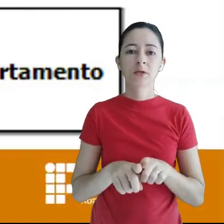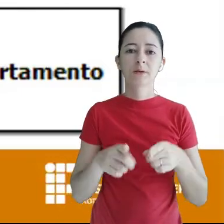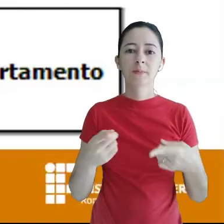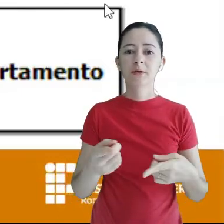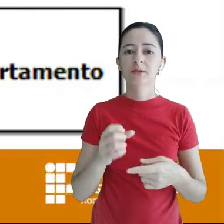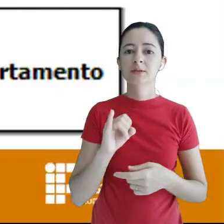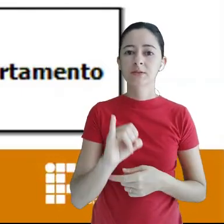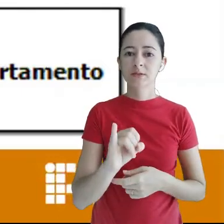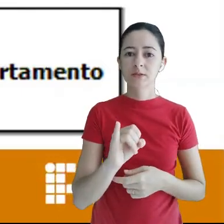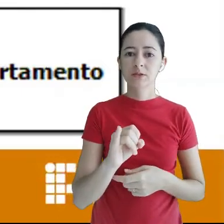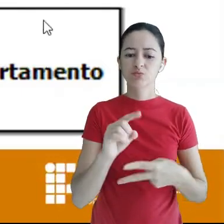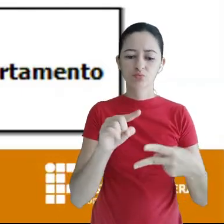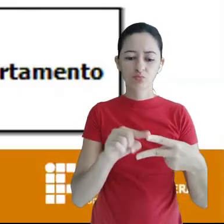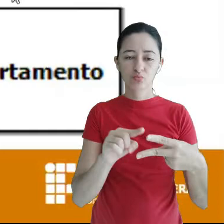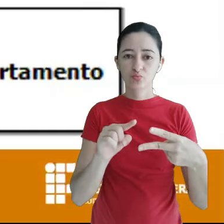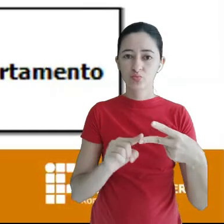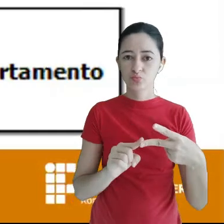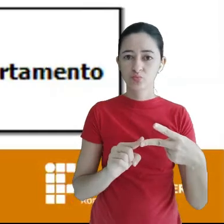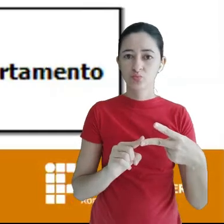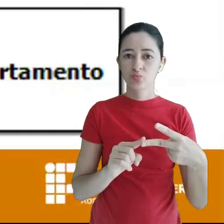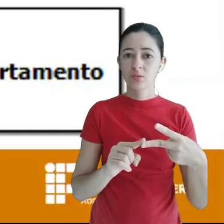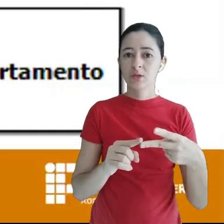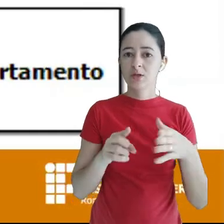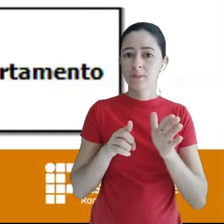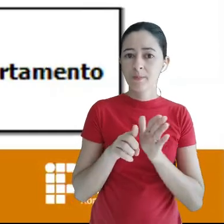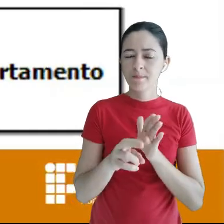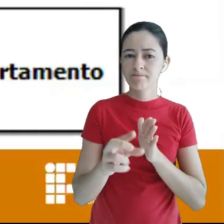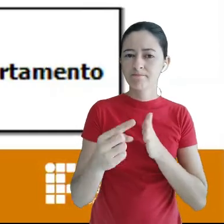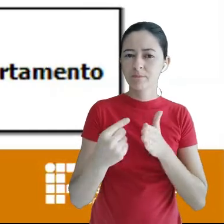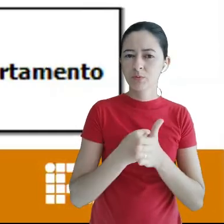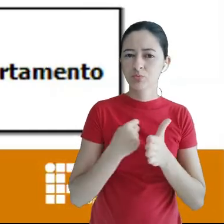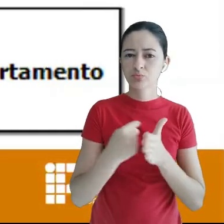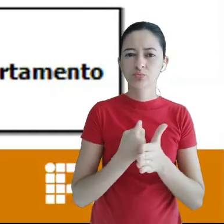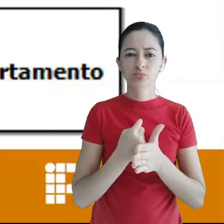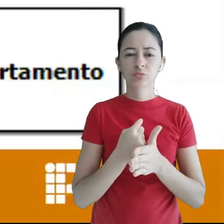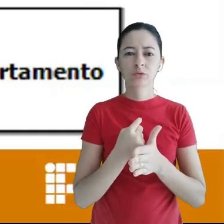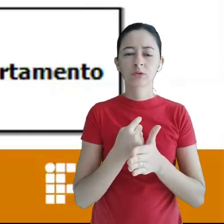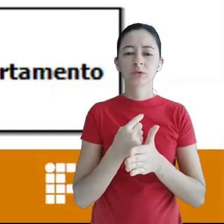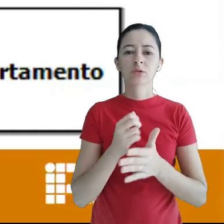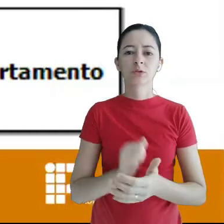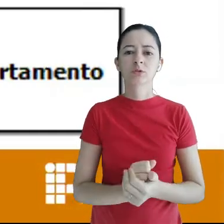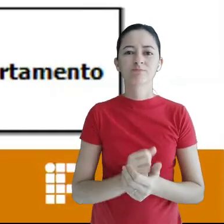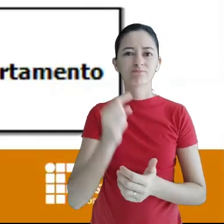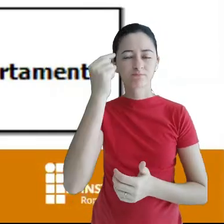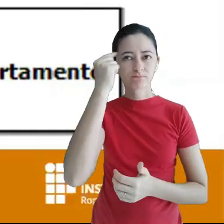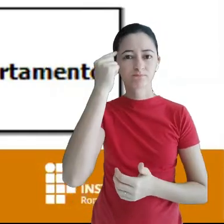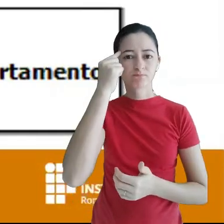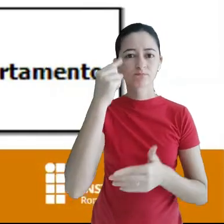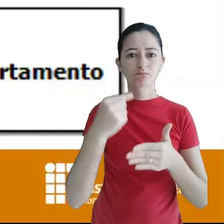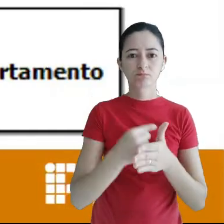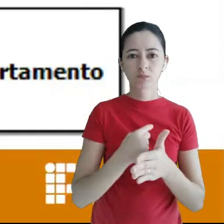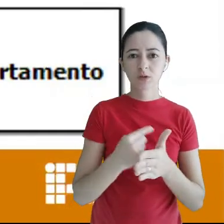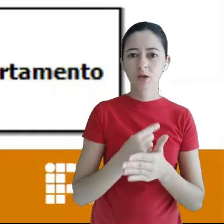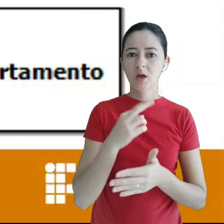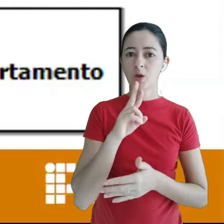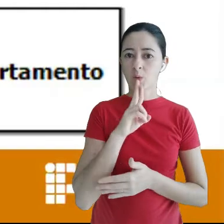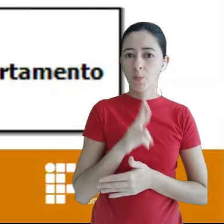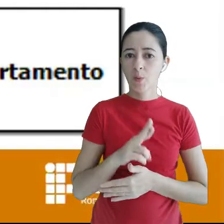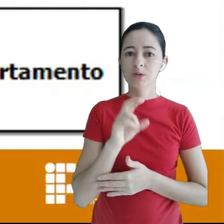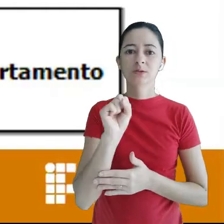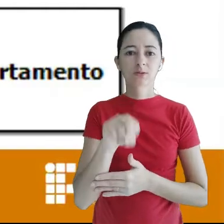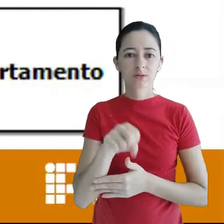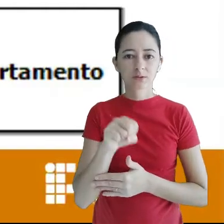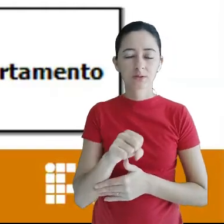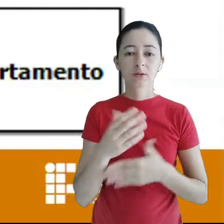Mas, se uma das respostas, se uma das perguntas, em qualquer uma das perguntas, a